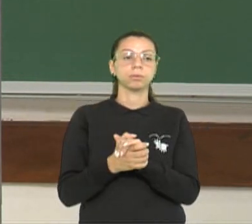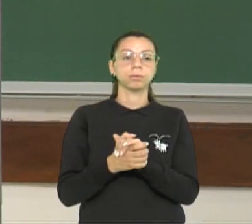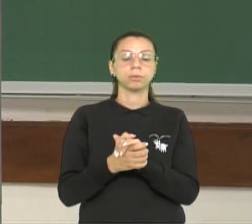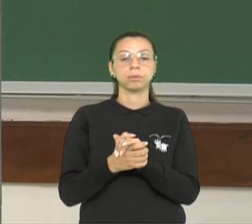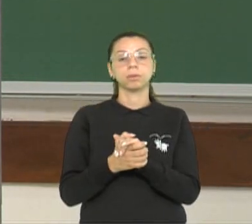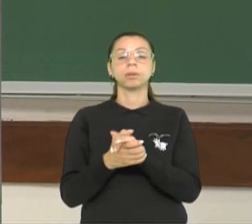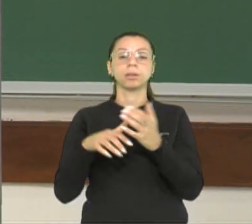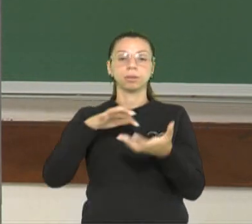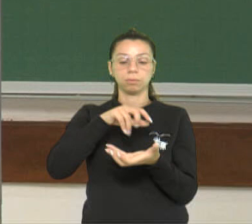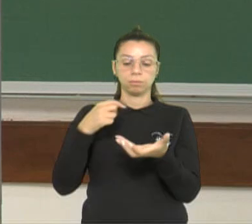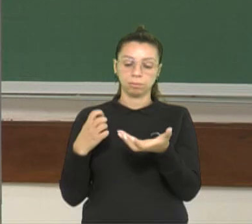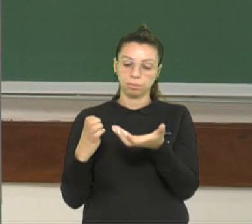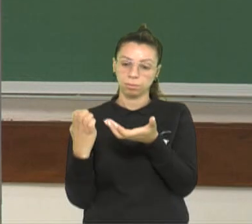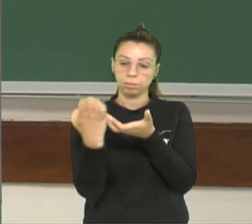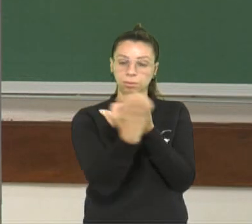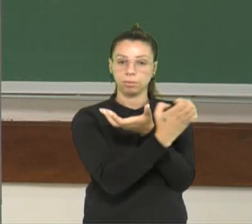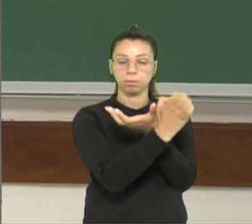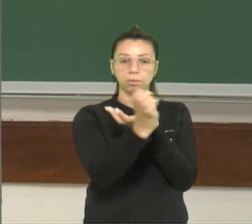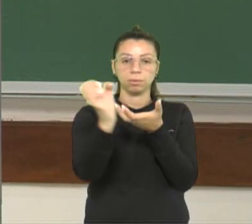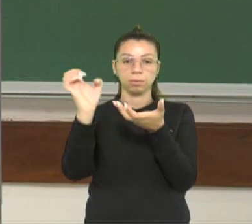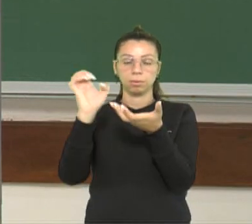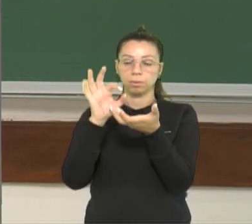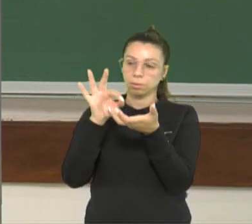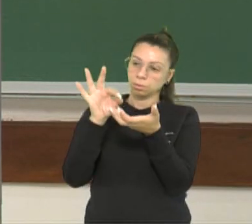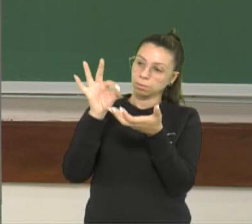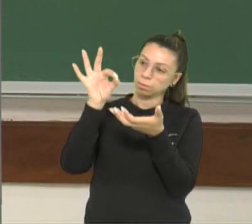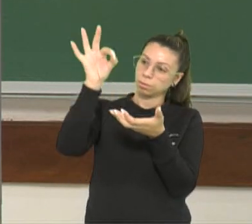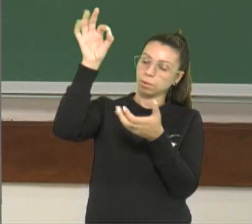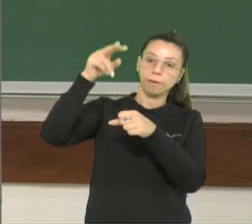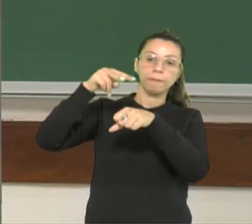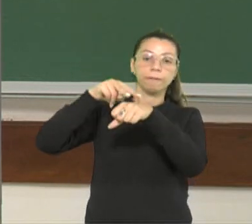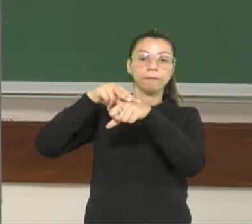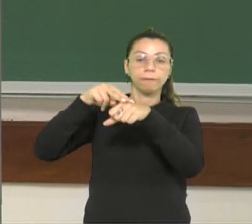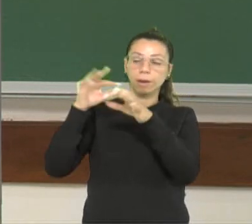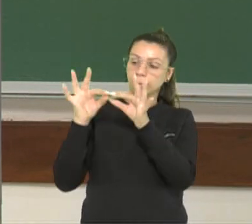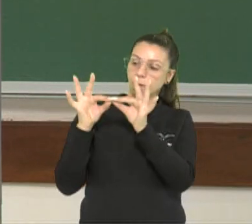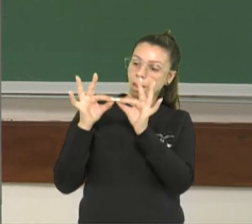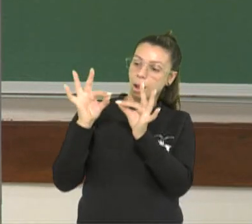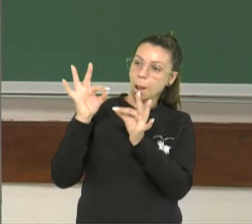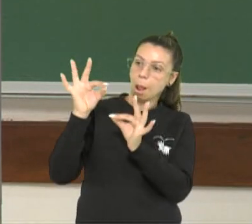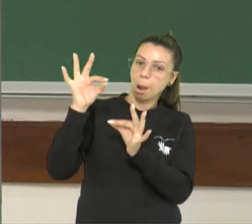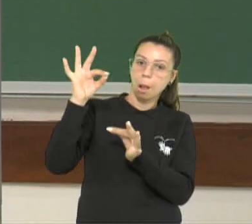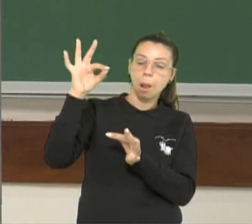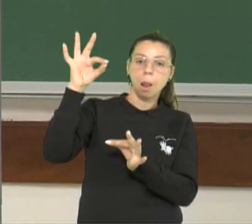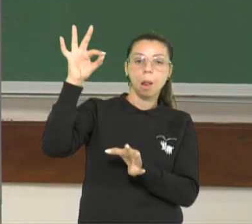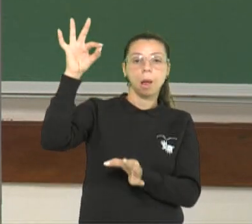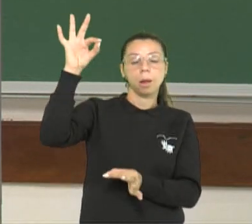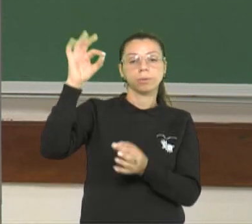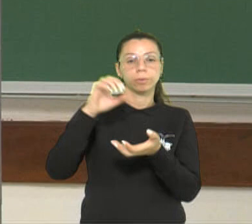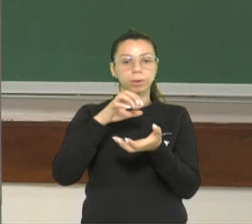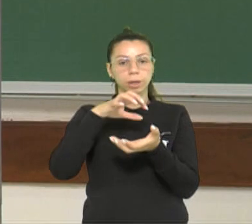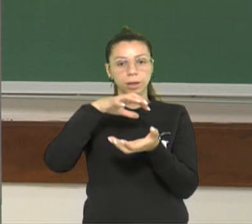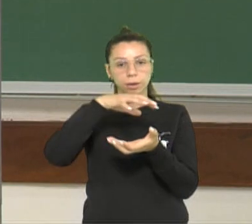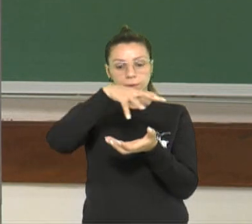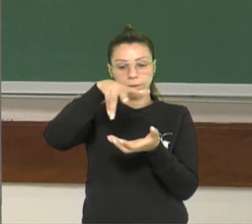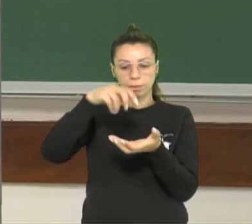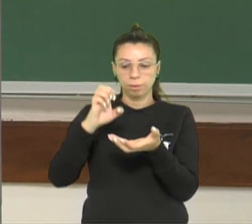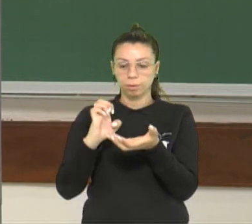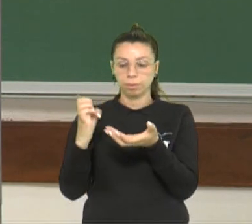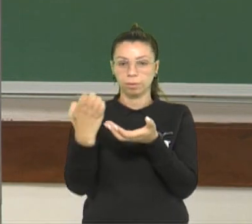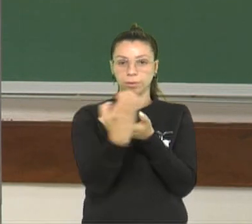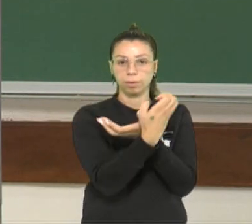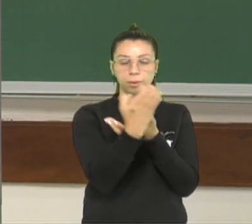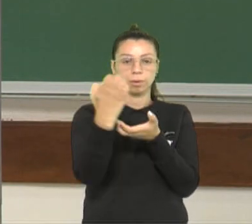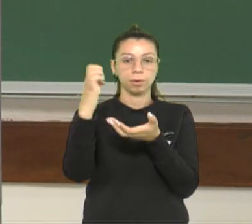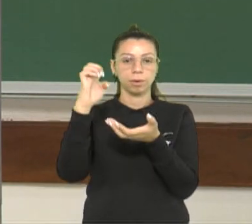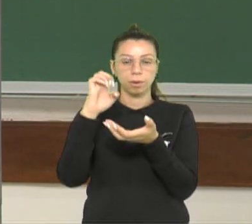linha do Equador e as áreas que estão em verde, ela é maior do que a distância da linha do Equador até as áreas que estão